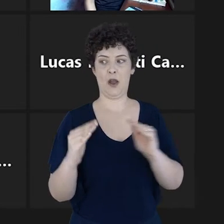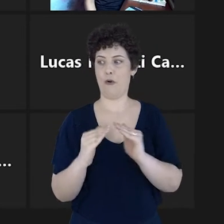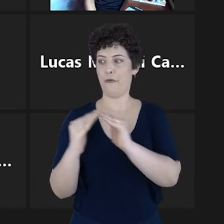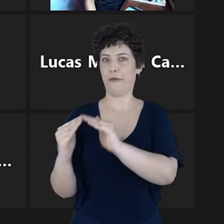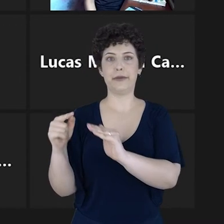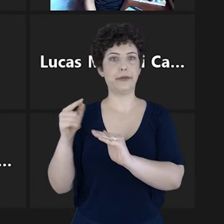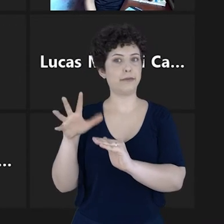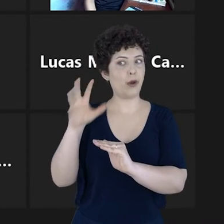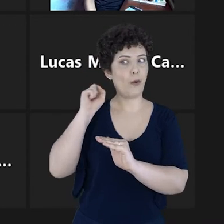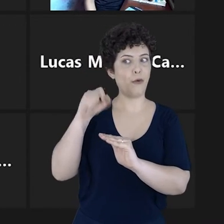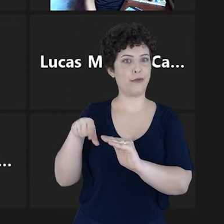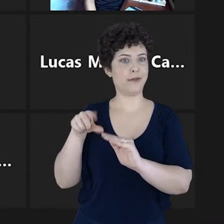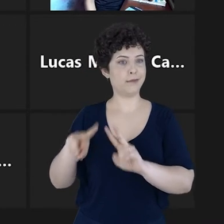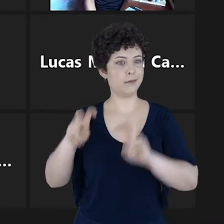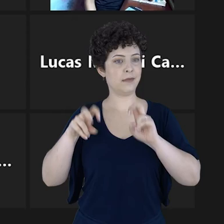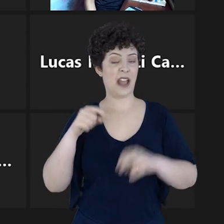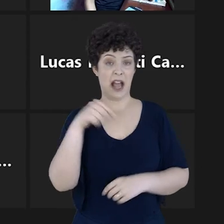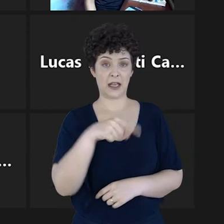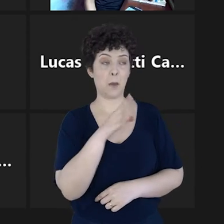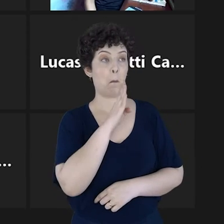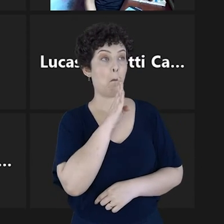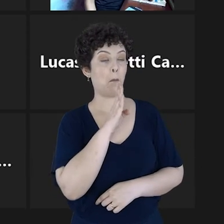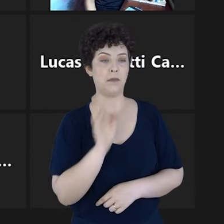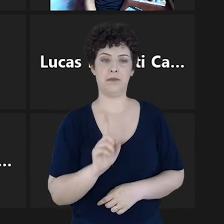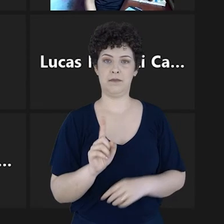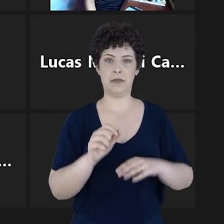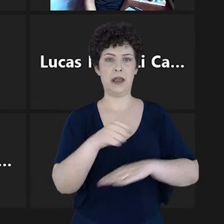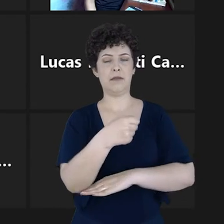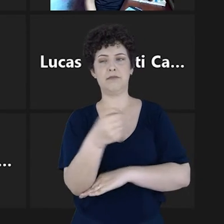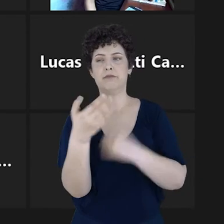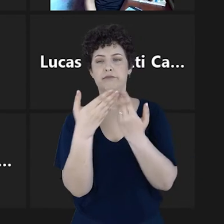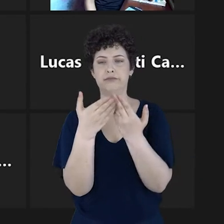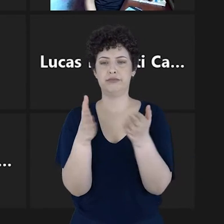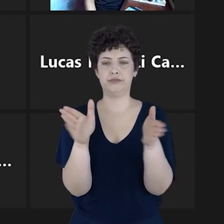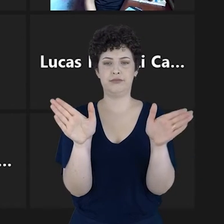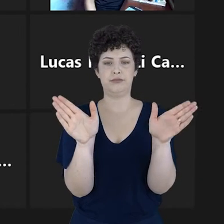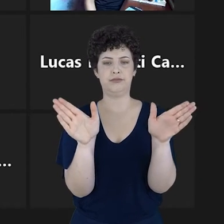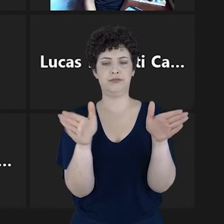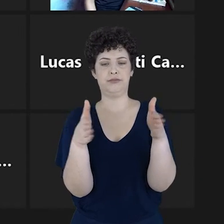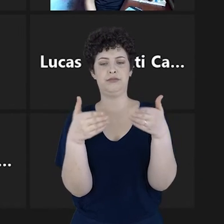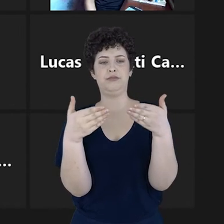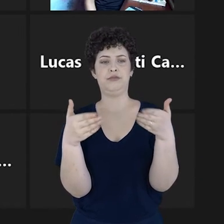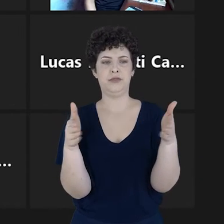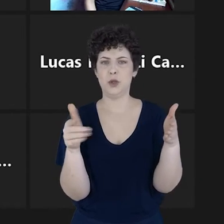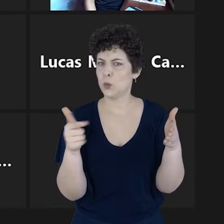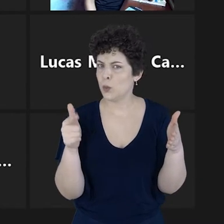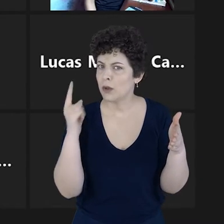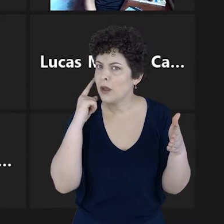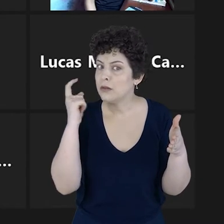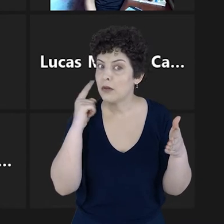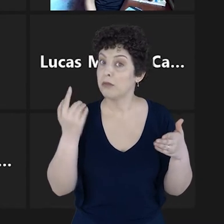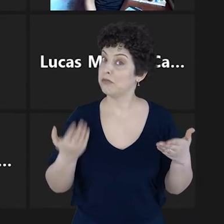os vizinhos escutam, né? Aqui, nossa, aqui, olha, abrindo a janela e não faz ruído. Quer dizer, a janela não tem som, mas